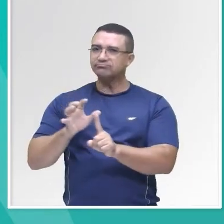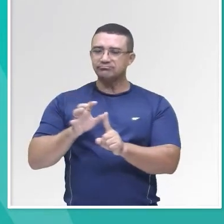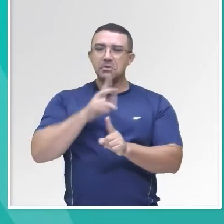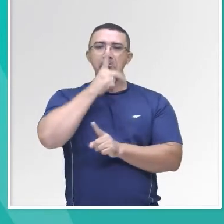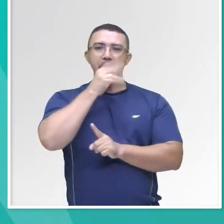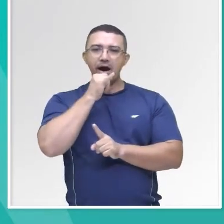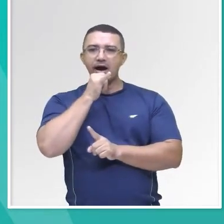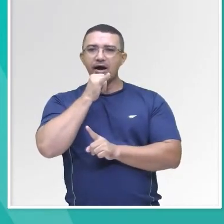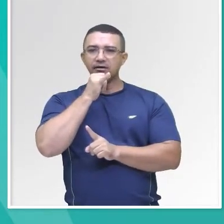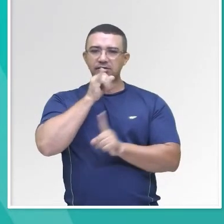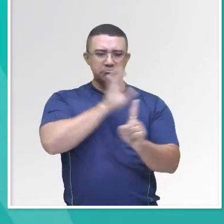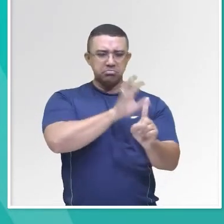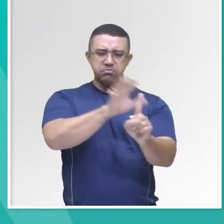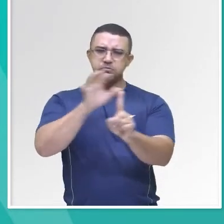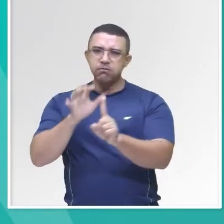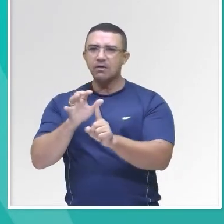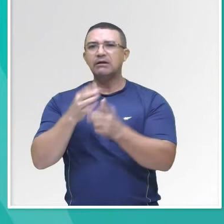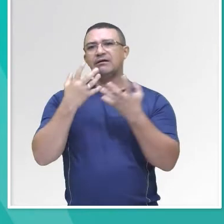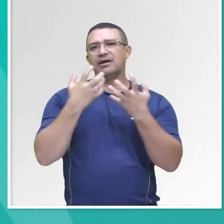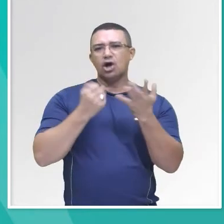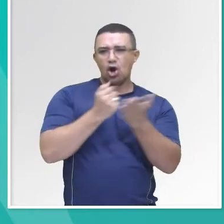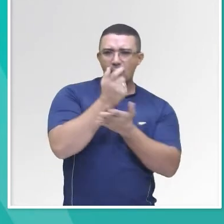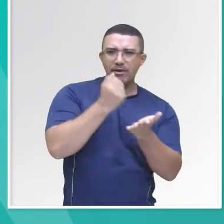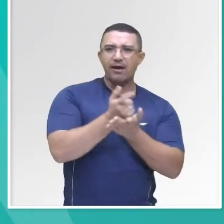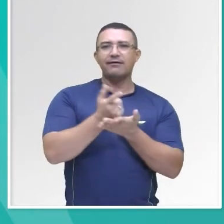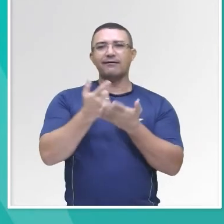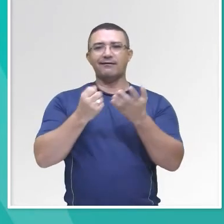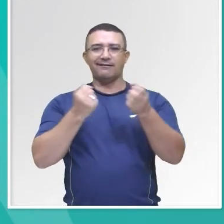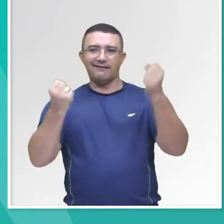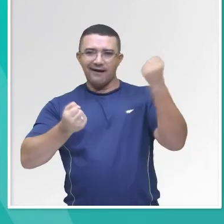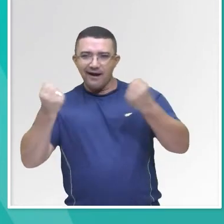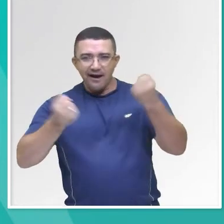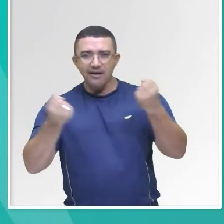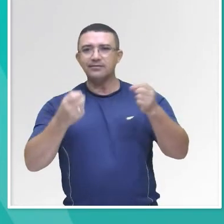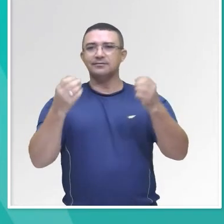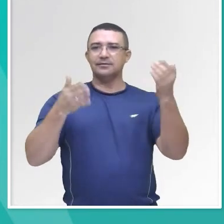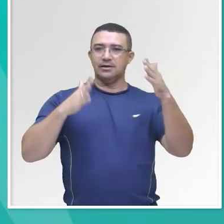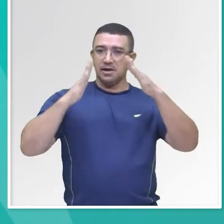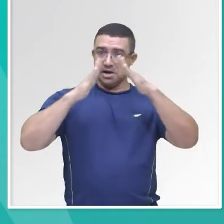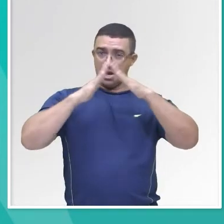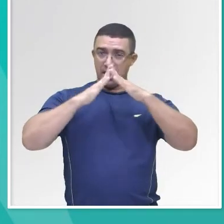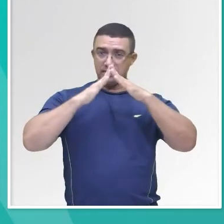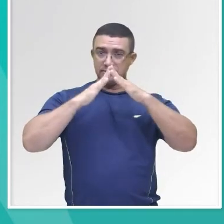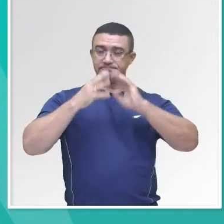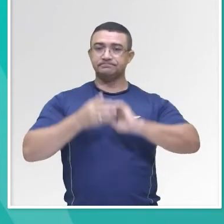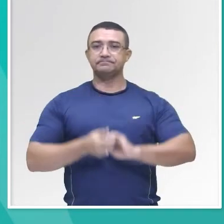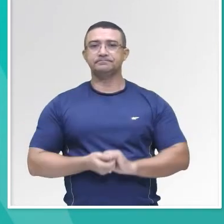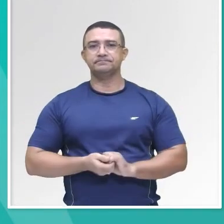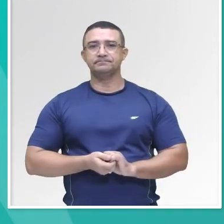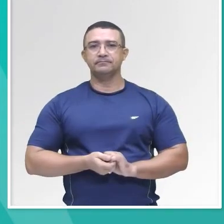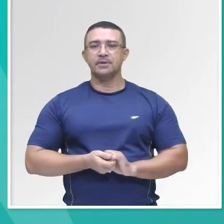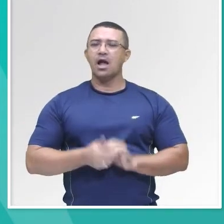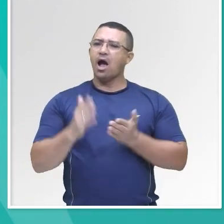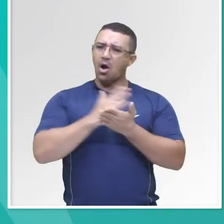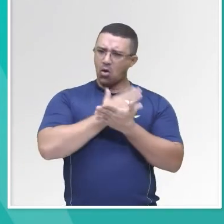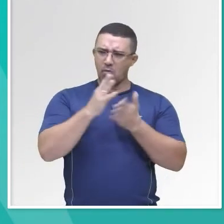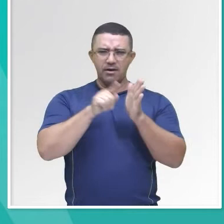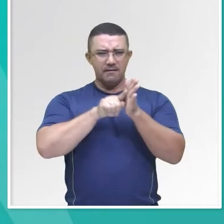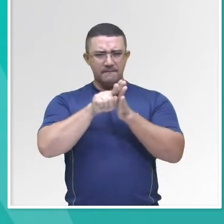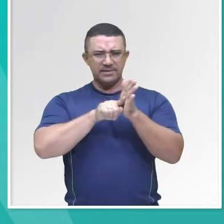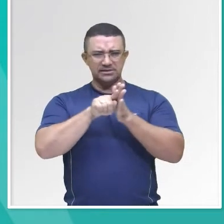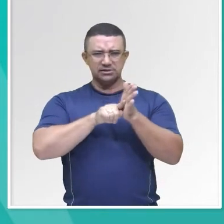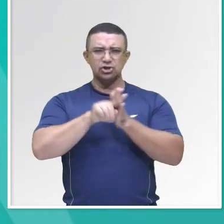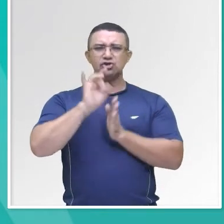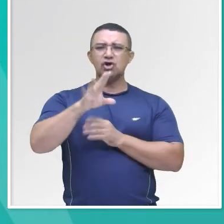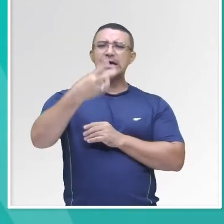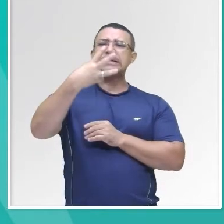pais, tais como carro, casa, etc. Segundo pesquisas Bastam 30